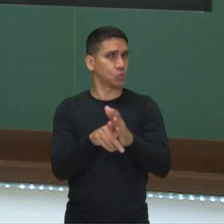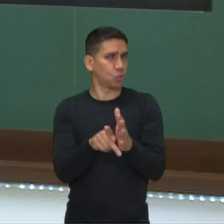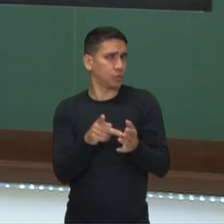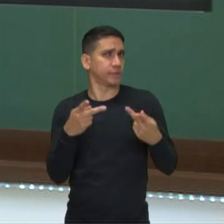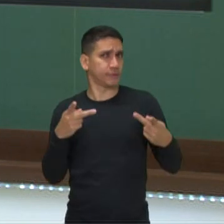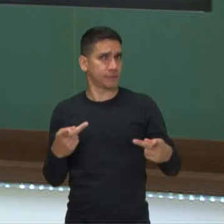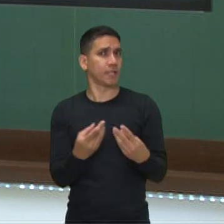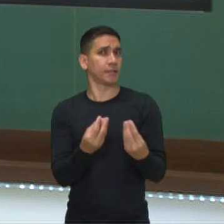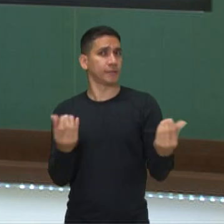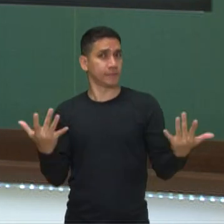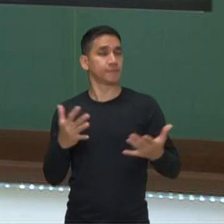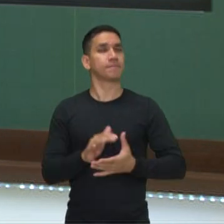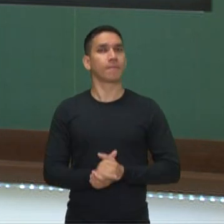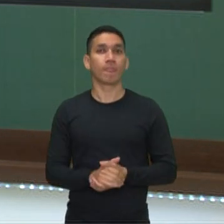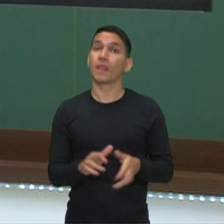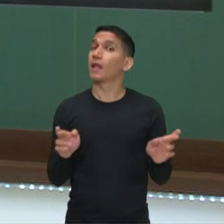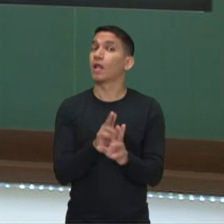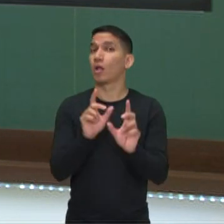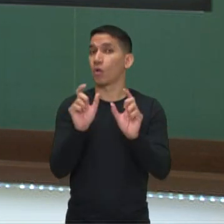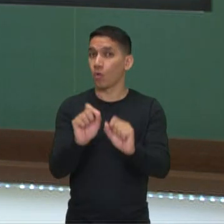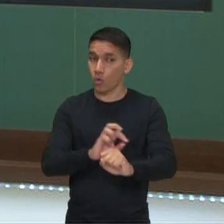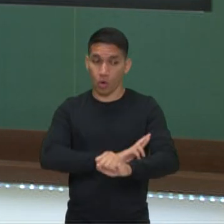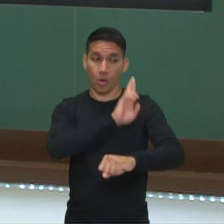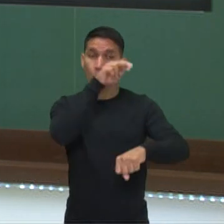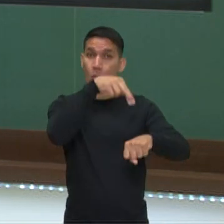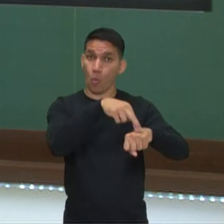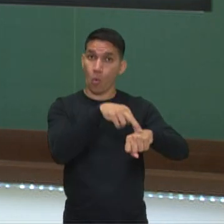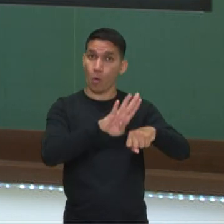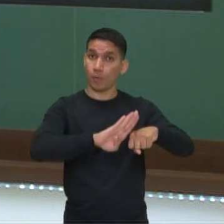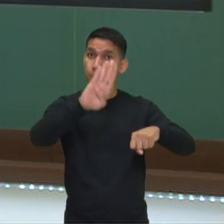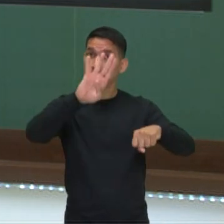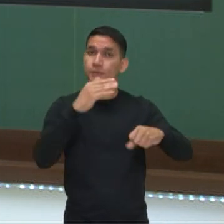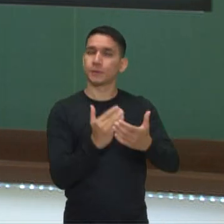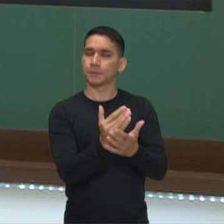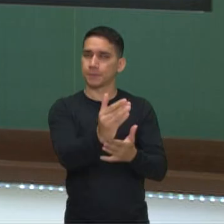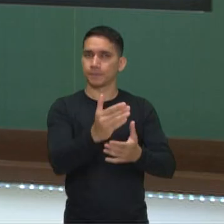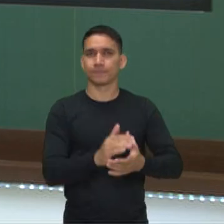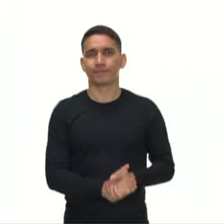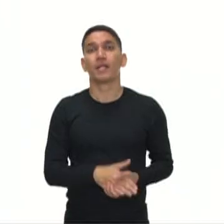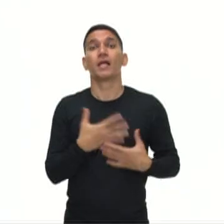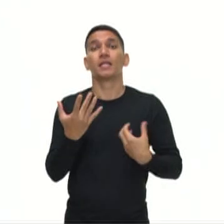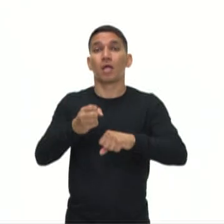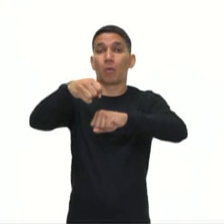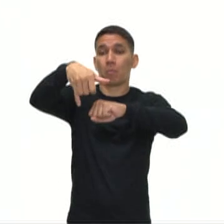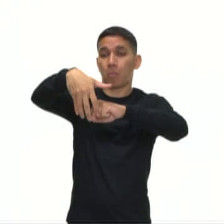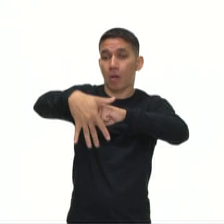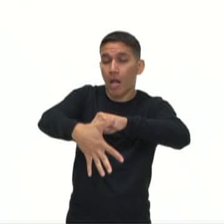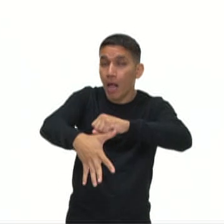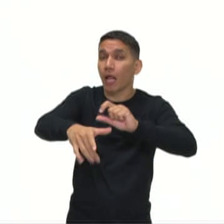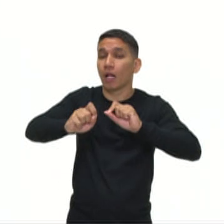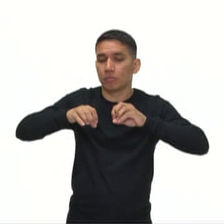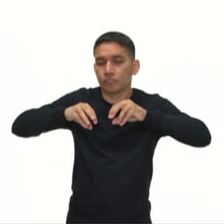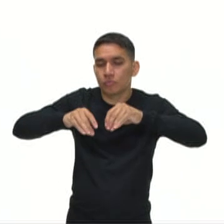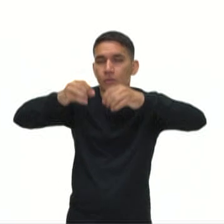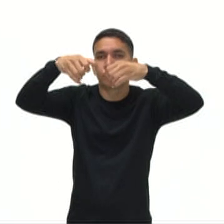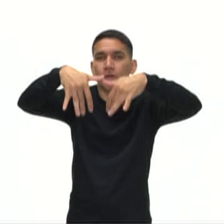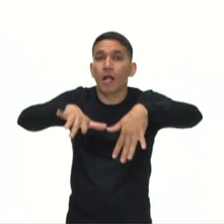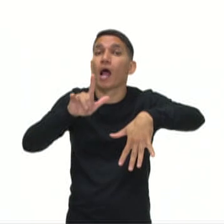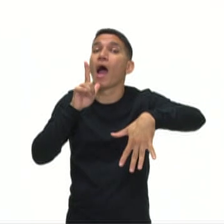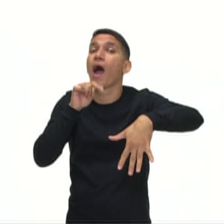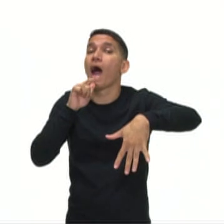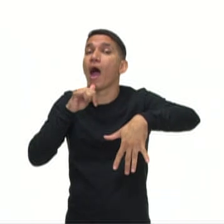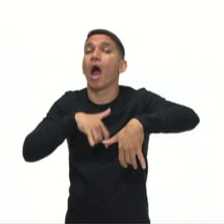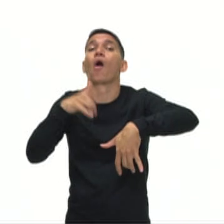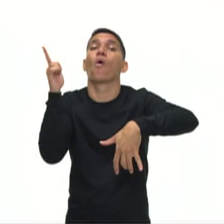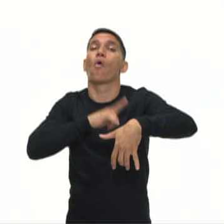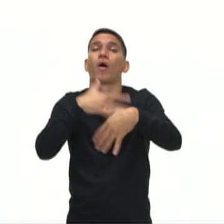dele, que tem relação com a rocha matriz, que deu origem. Então, a permeabilidade é a facilidade com que a água tende